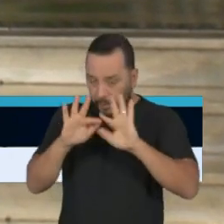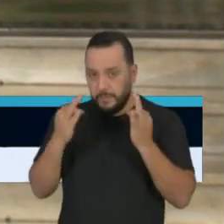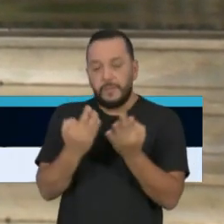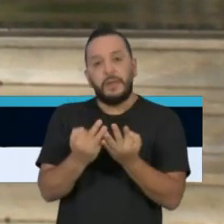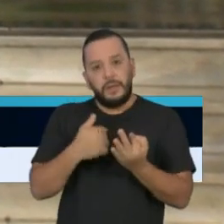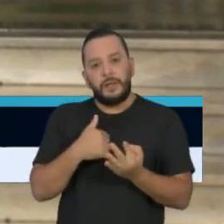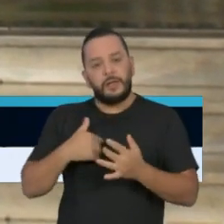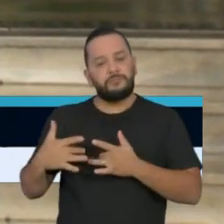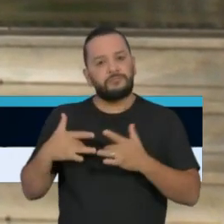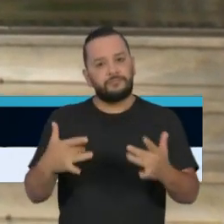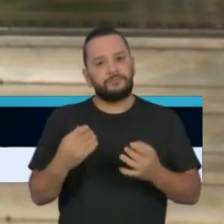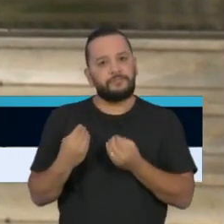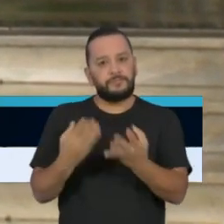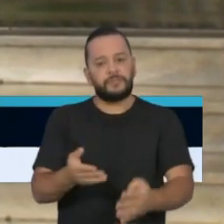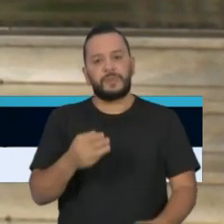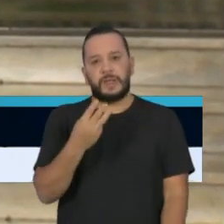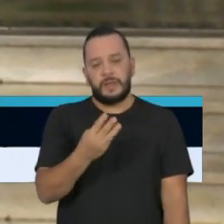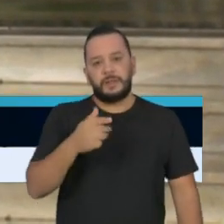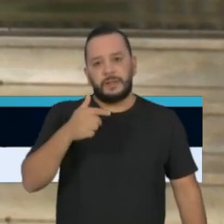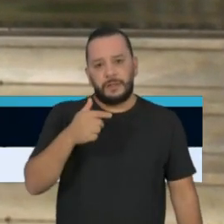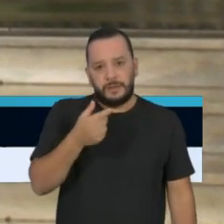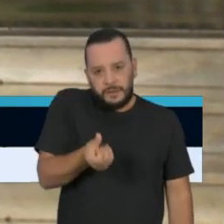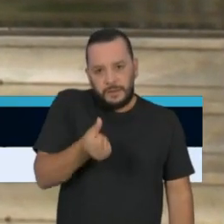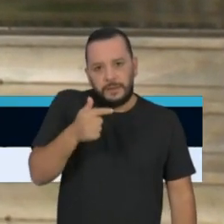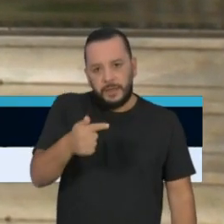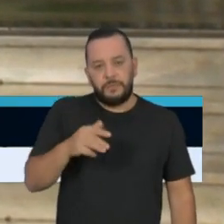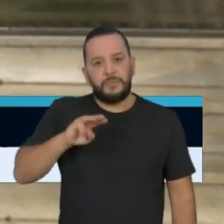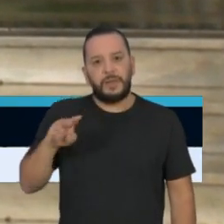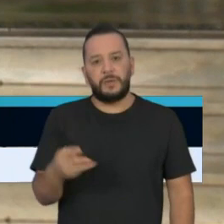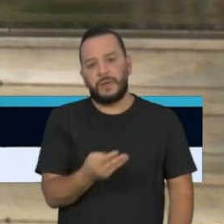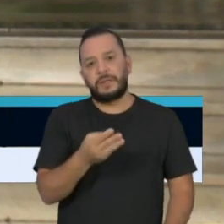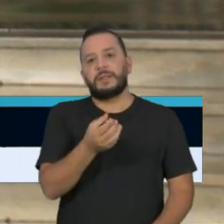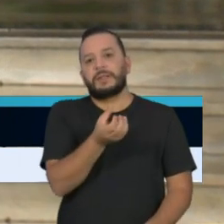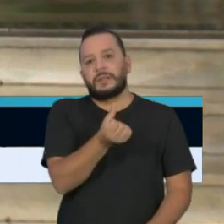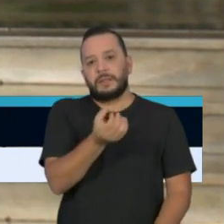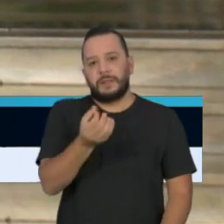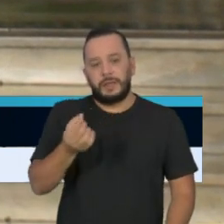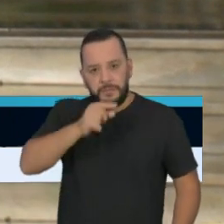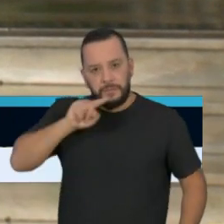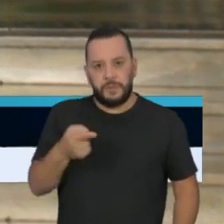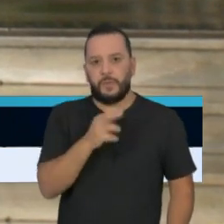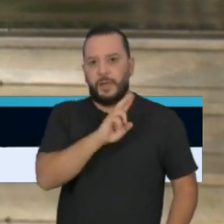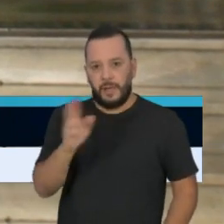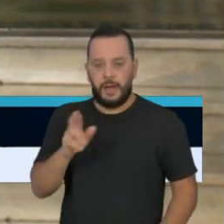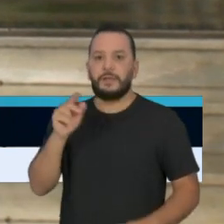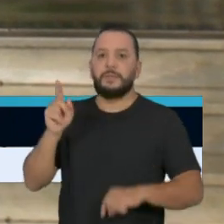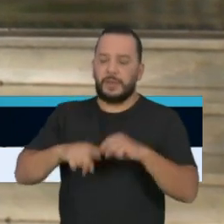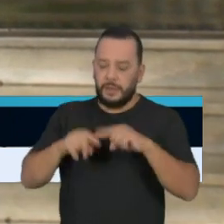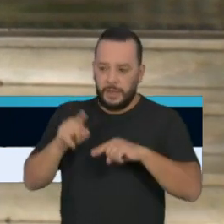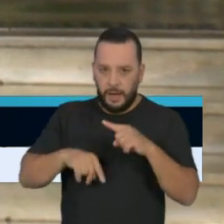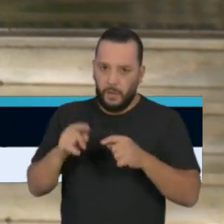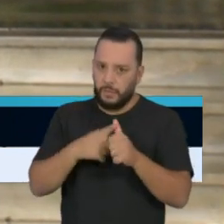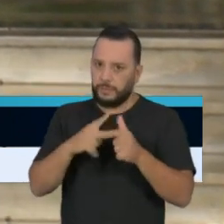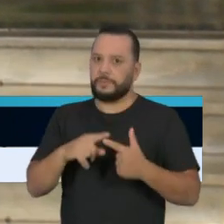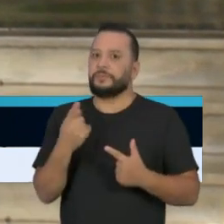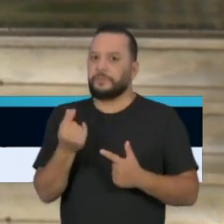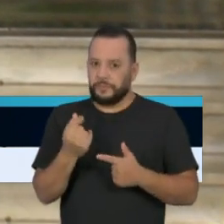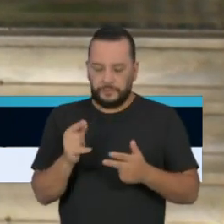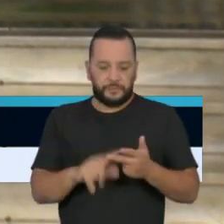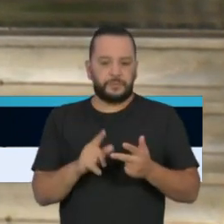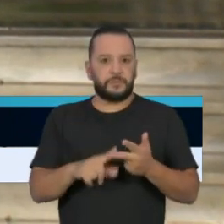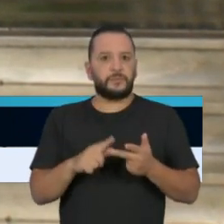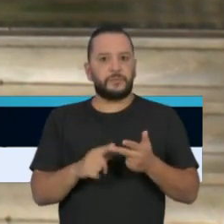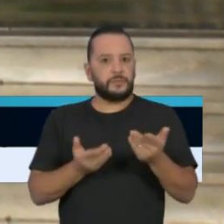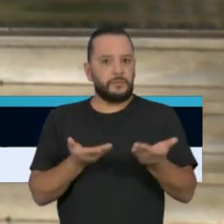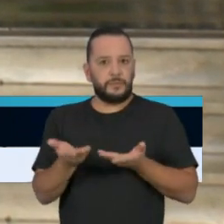R$ 367,6 milhões em produtos, dinheiro e serviços.